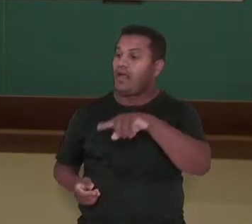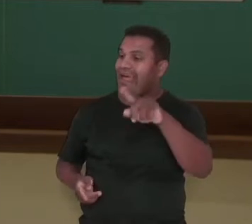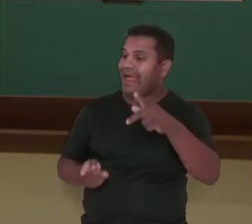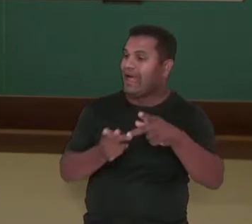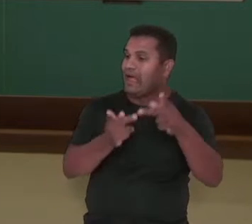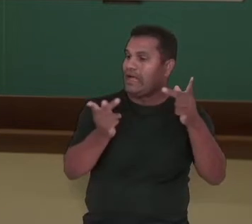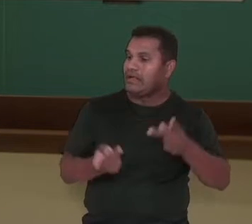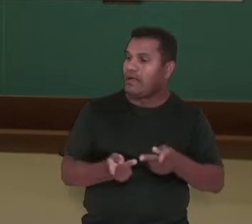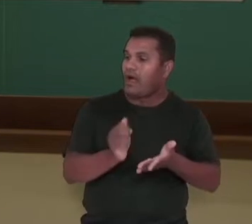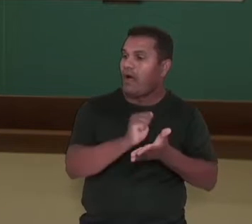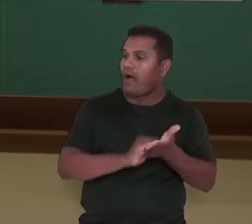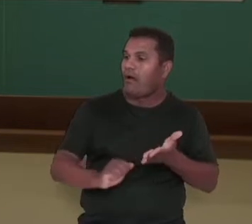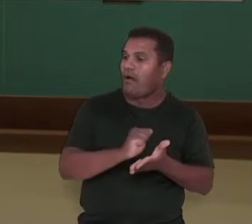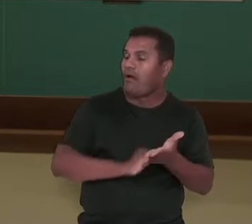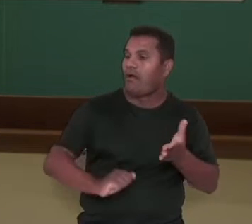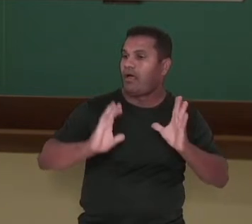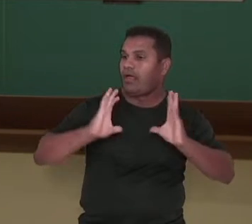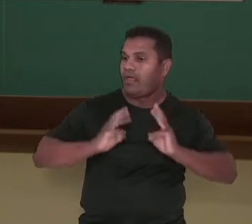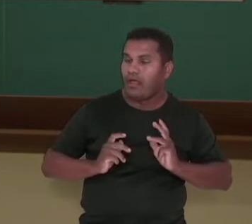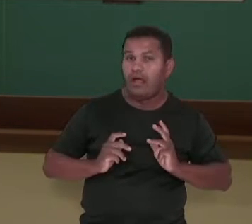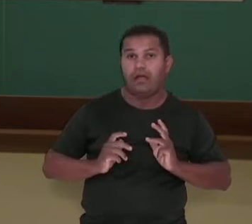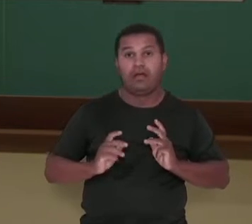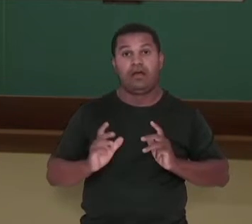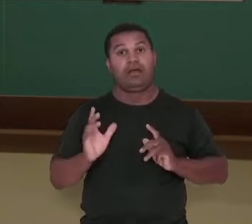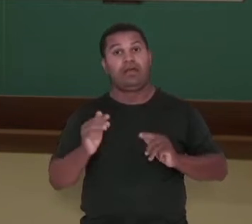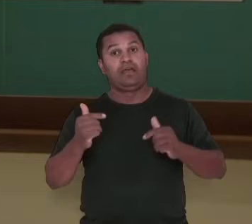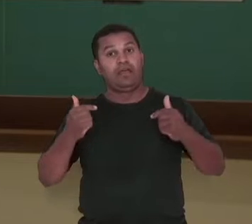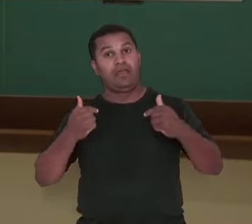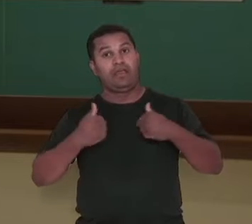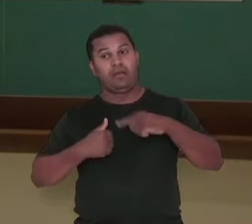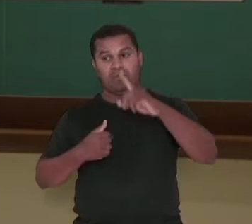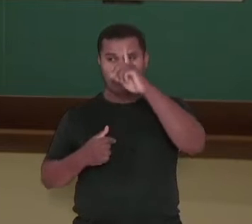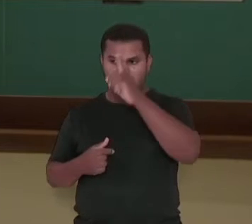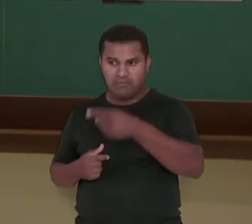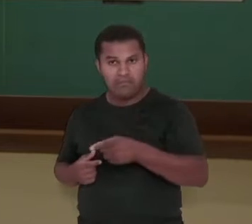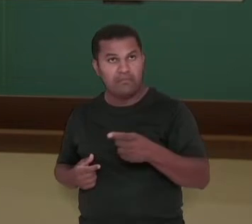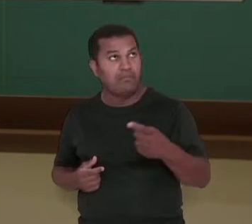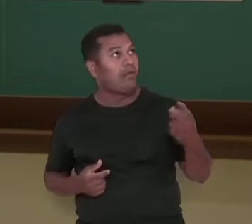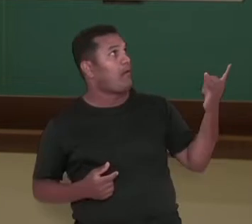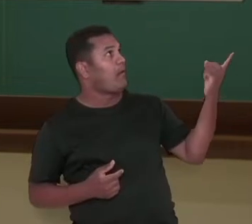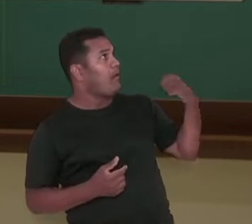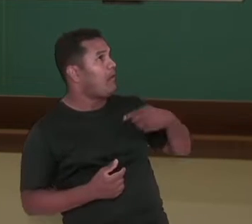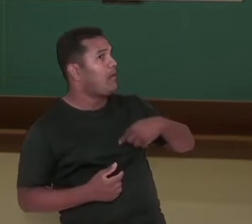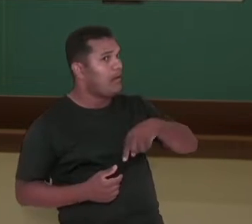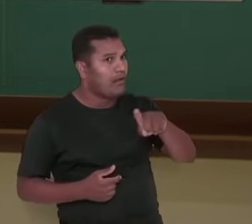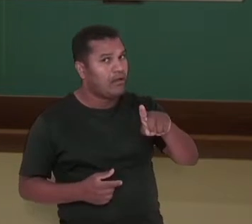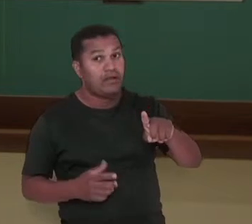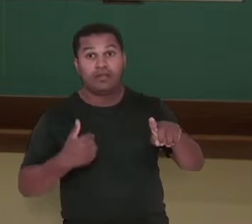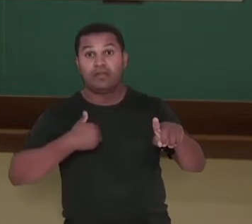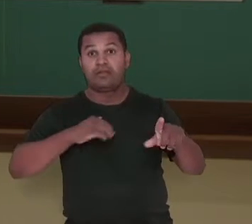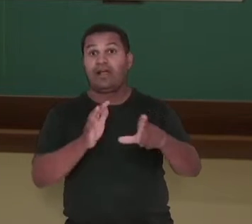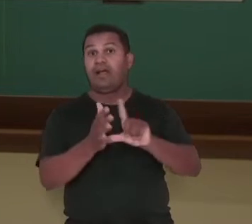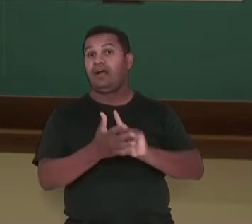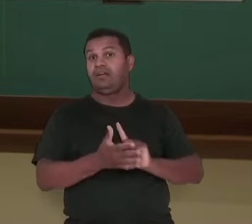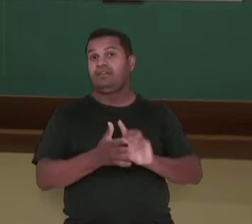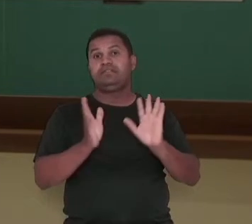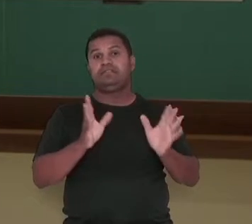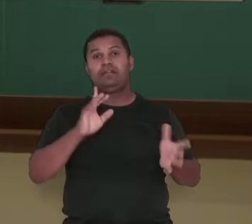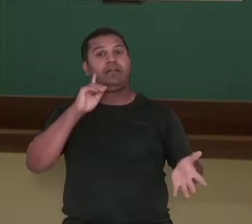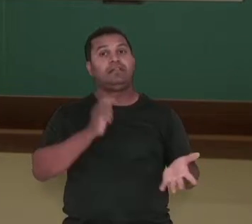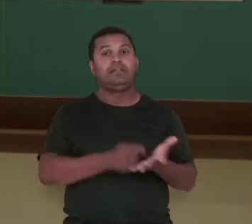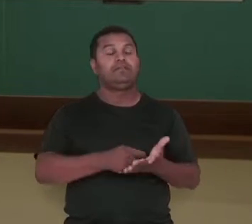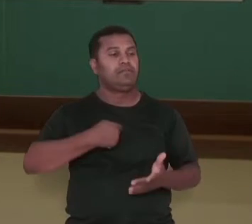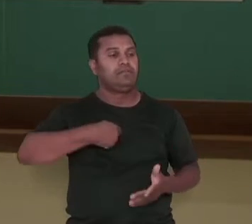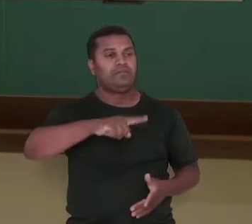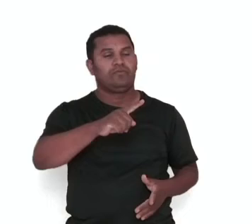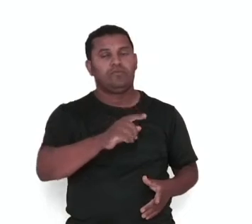e lavar a louça. Vamos de uma atividade então, já para começar, para vocês pensarem um pouquinho se são proativos